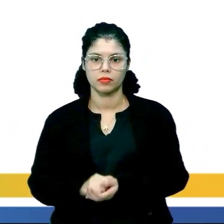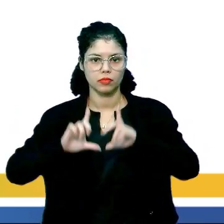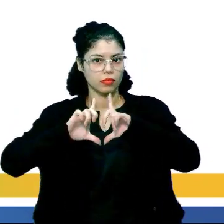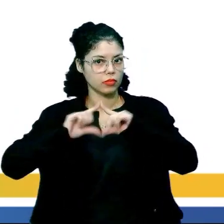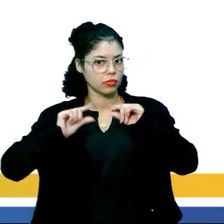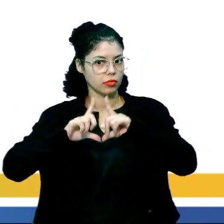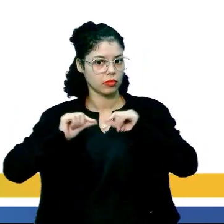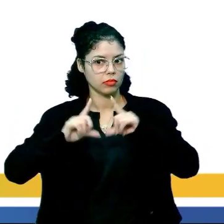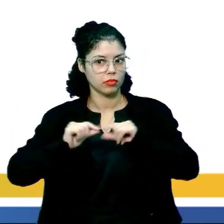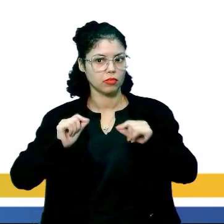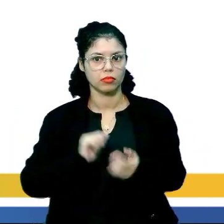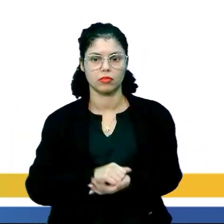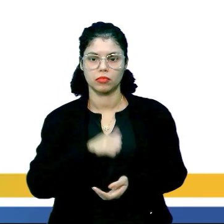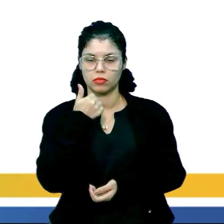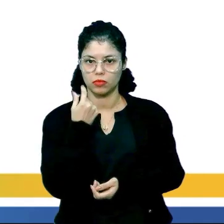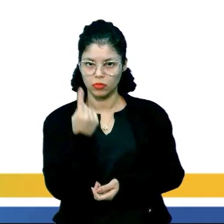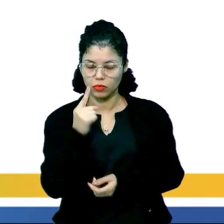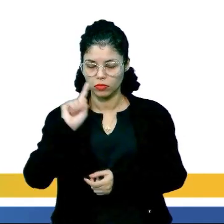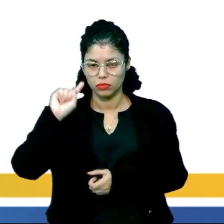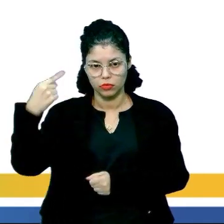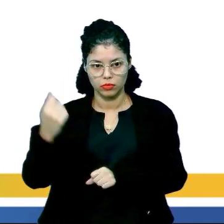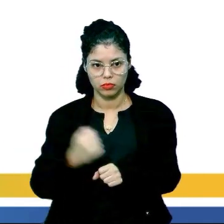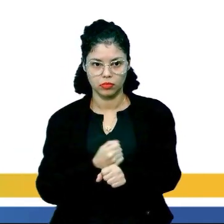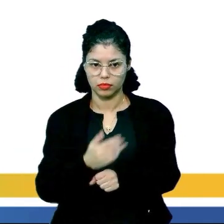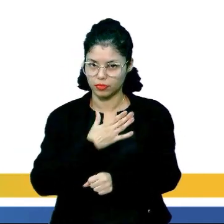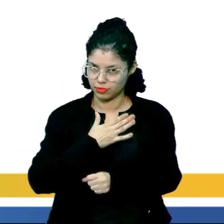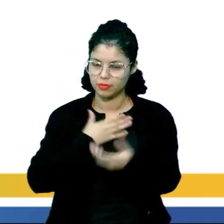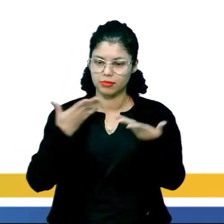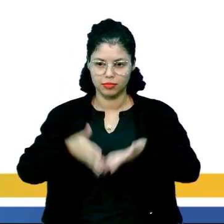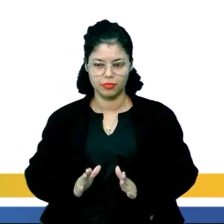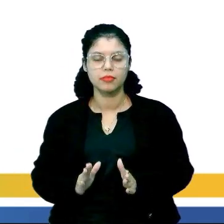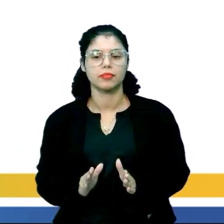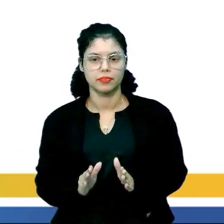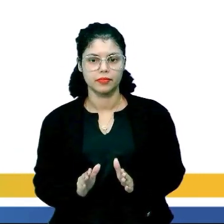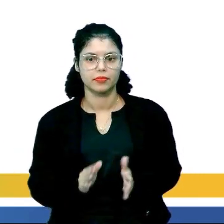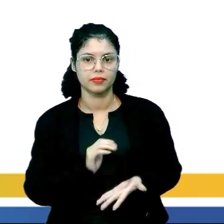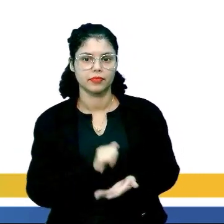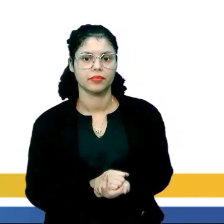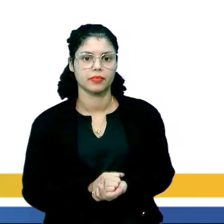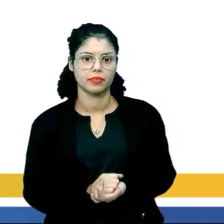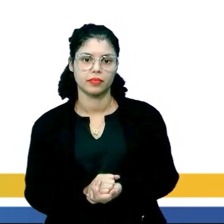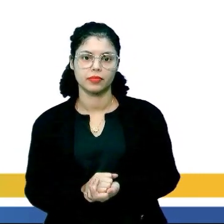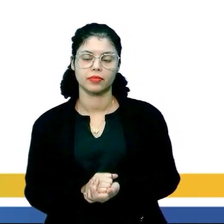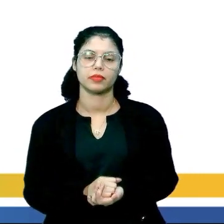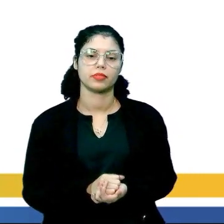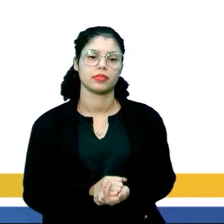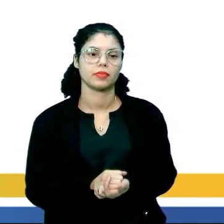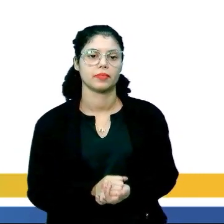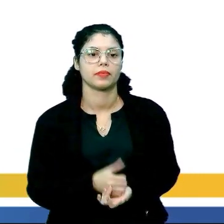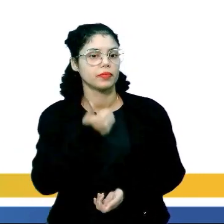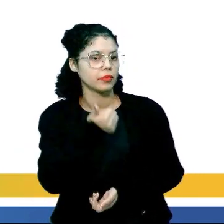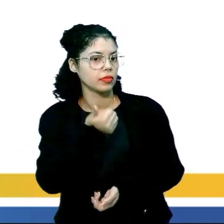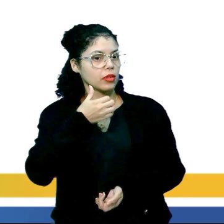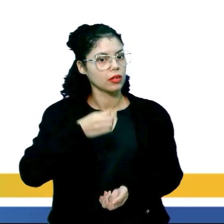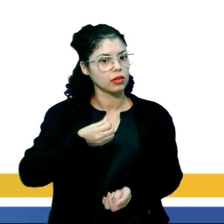de Brasília um ano depois que eu nasci. Então, a cidade de Brasília foi inaugurada em